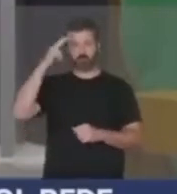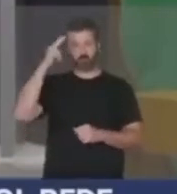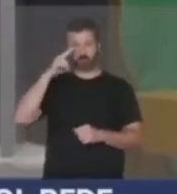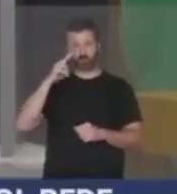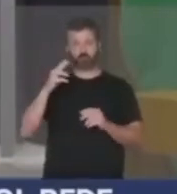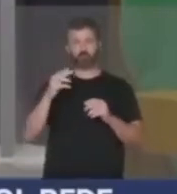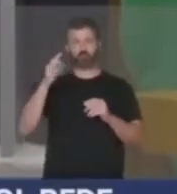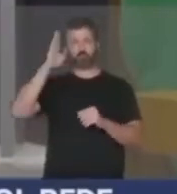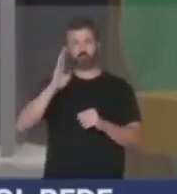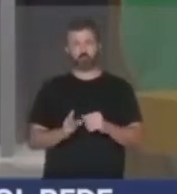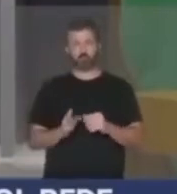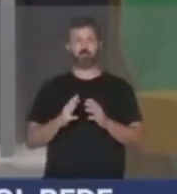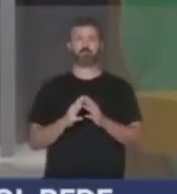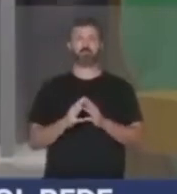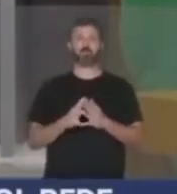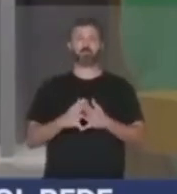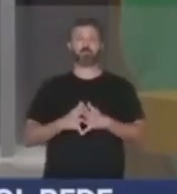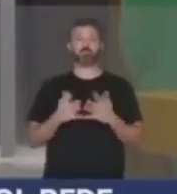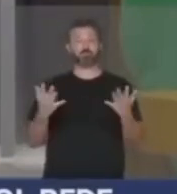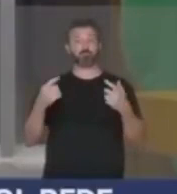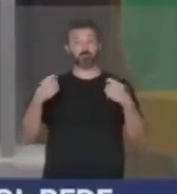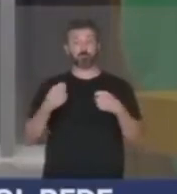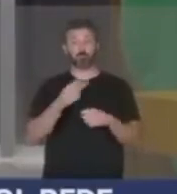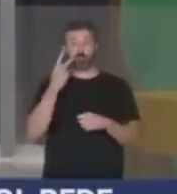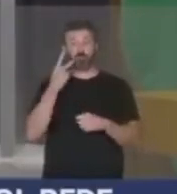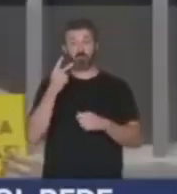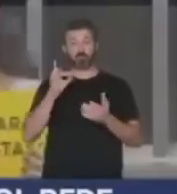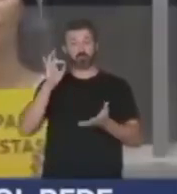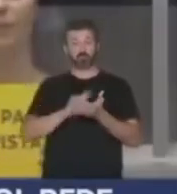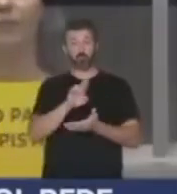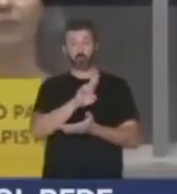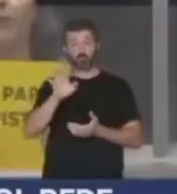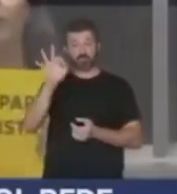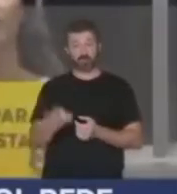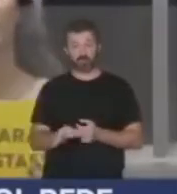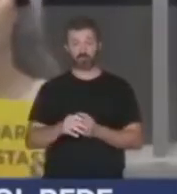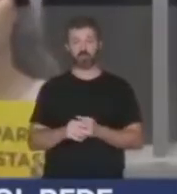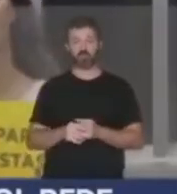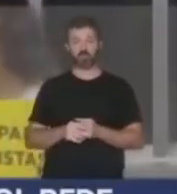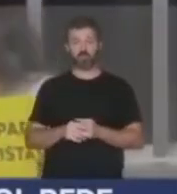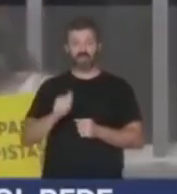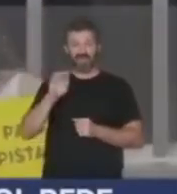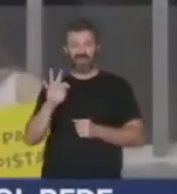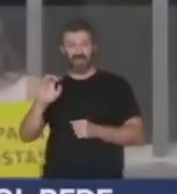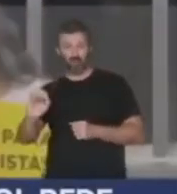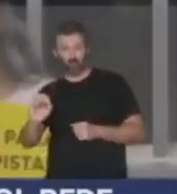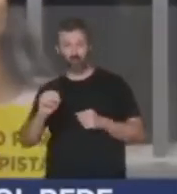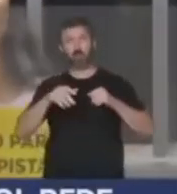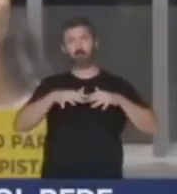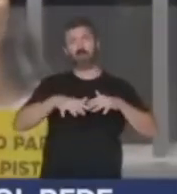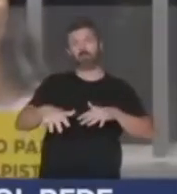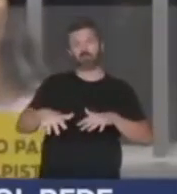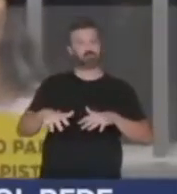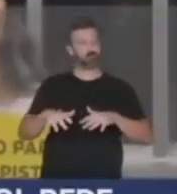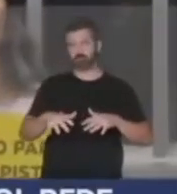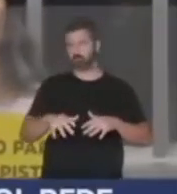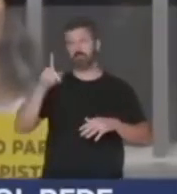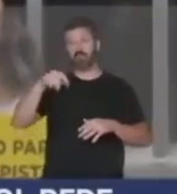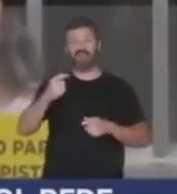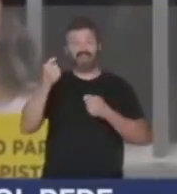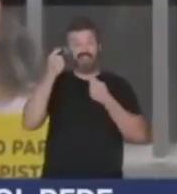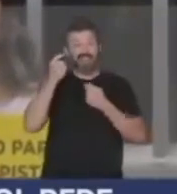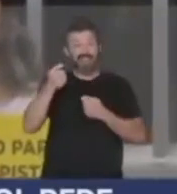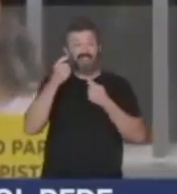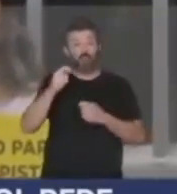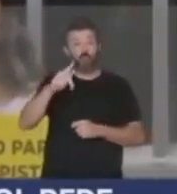da história recente do nosso país. E que precisa ser chamado pelo nome correto. Não foram atos, não foram manifestações, foi